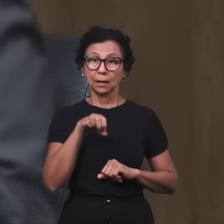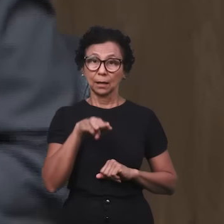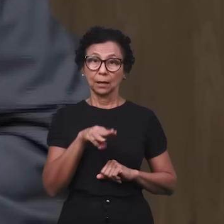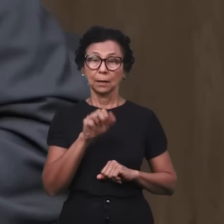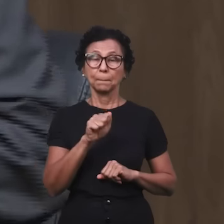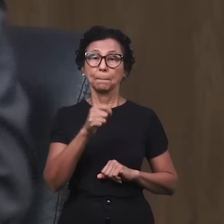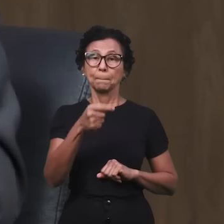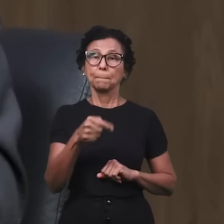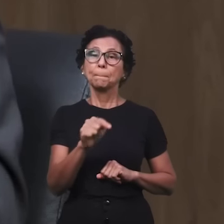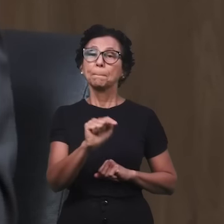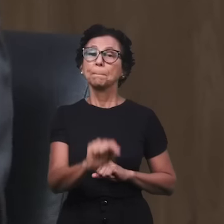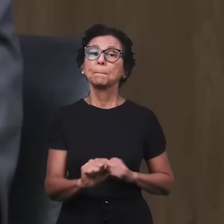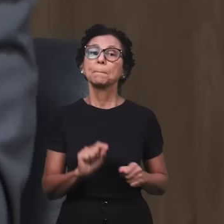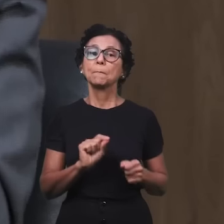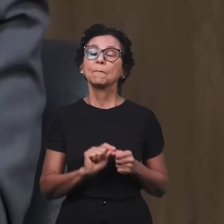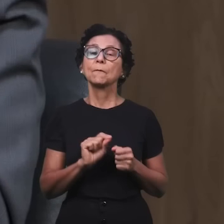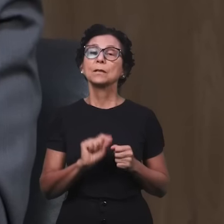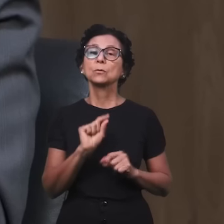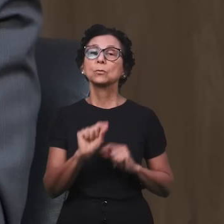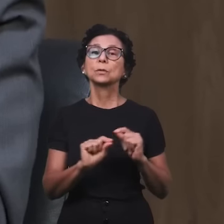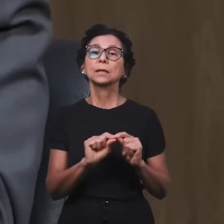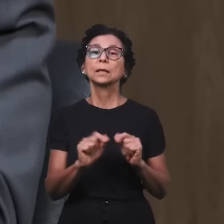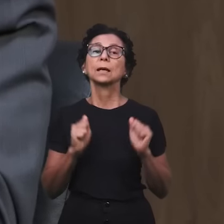o que ele faz? Ele,